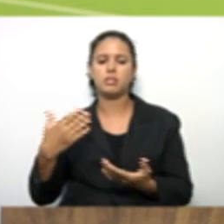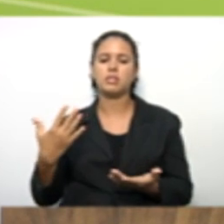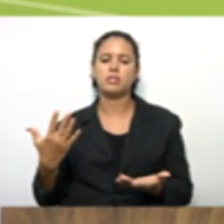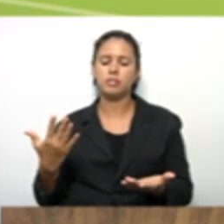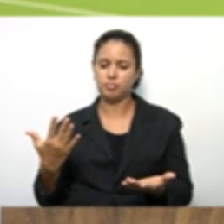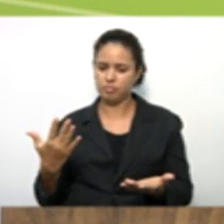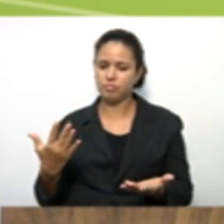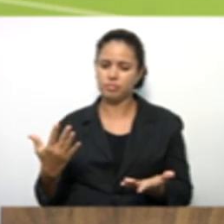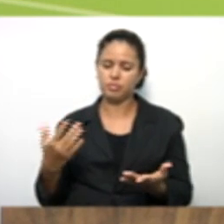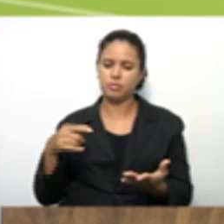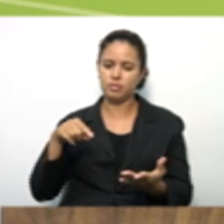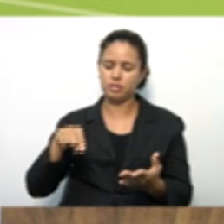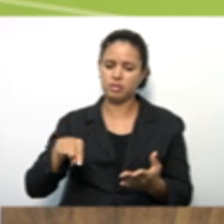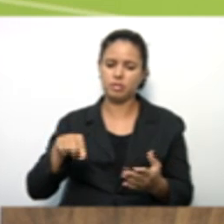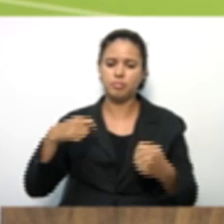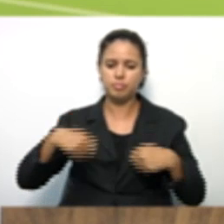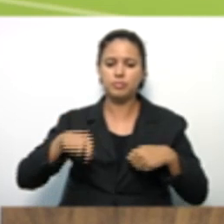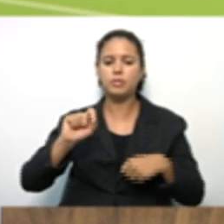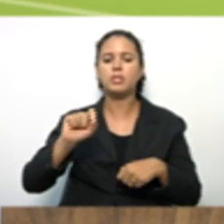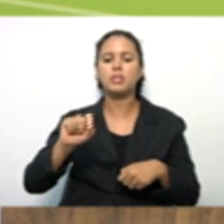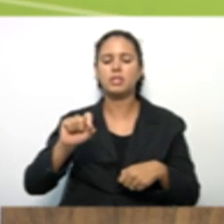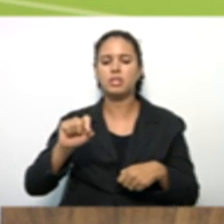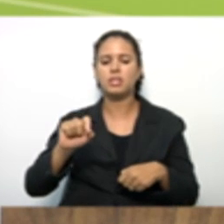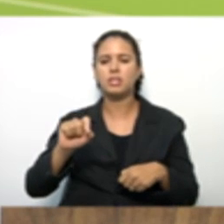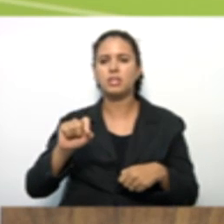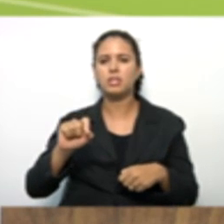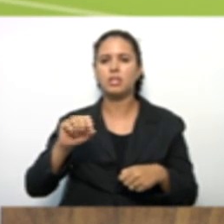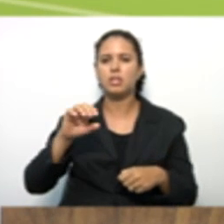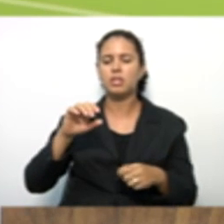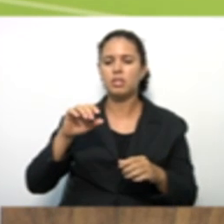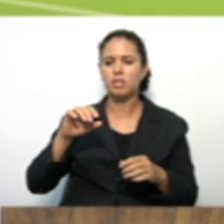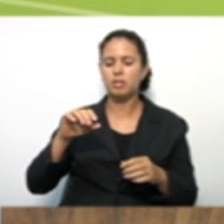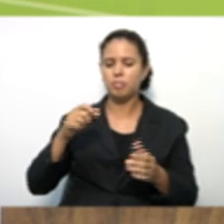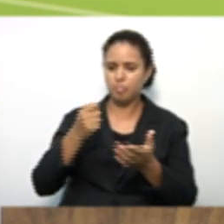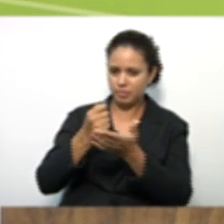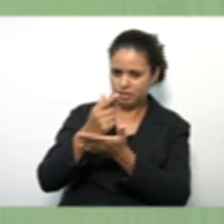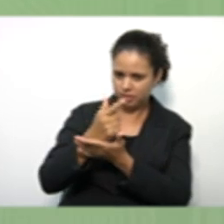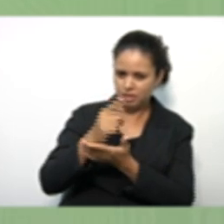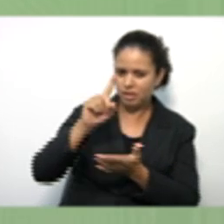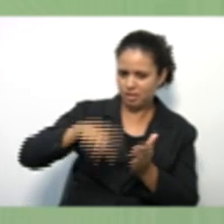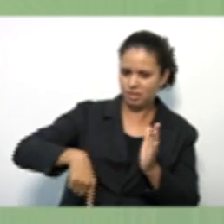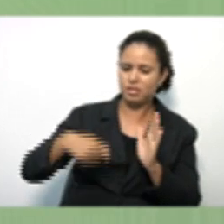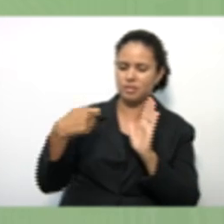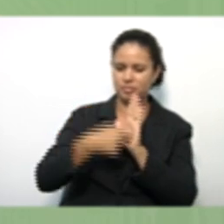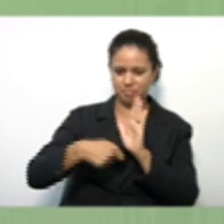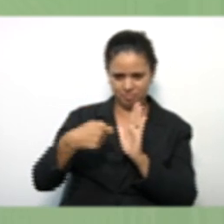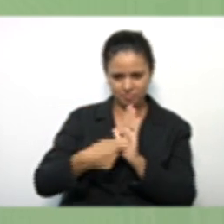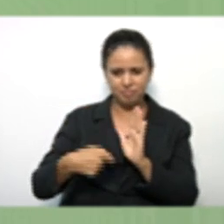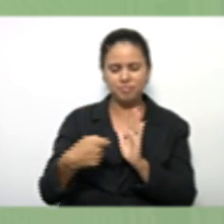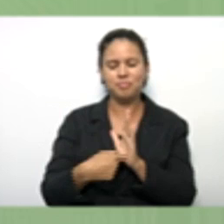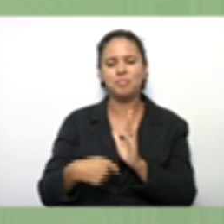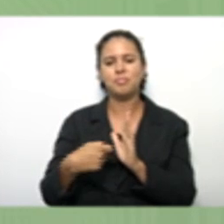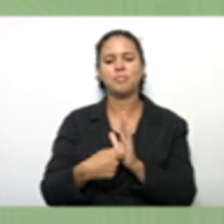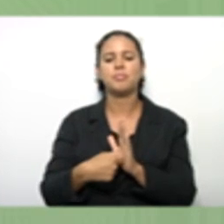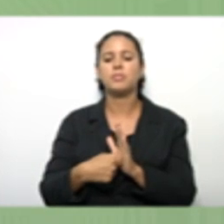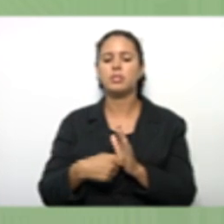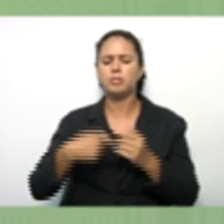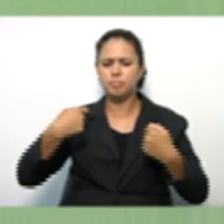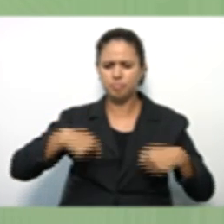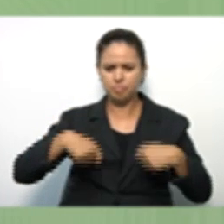com terceiros, portanto, isso é uma professora. Mostre pra gente, isso é o quê? Obrigação. Eu tenho